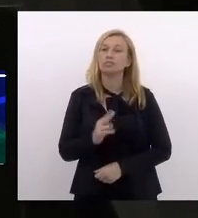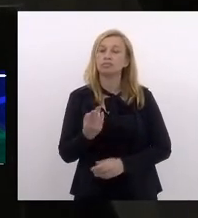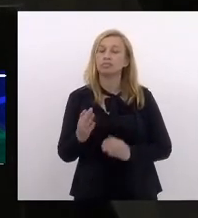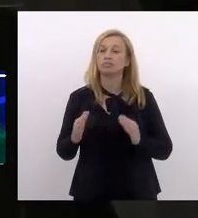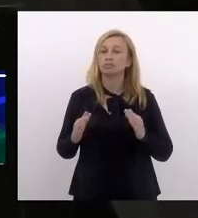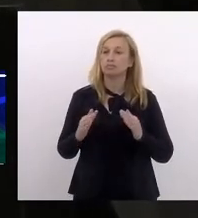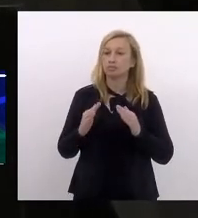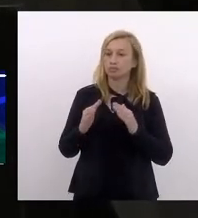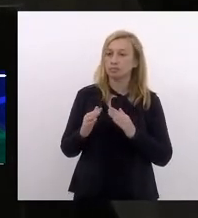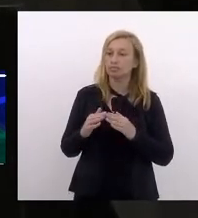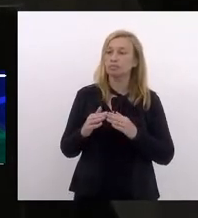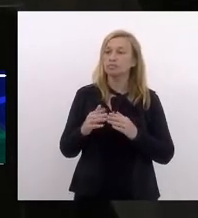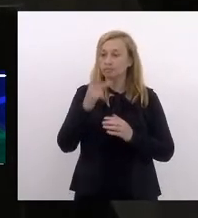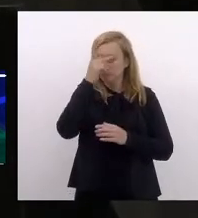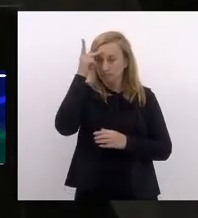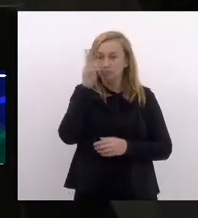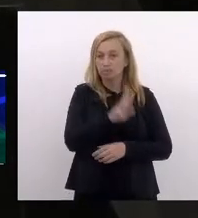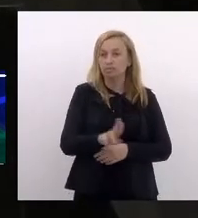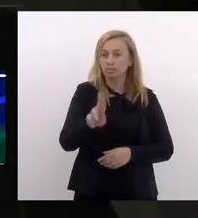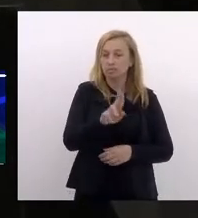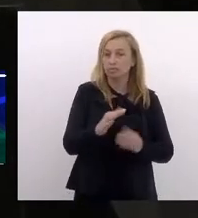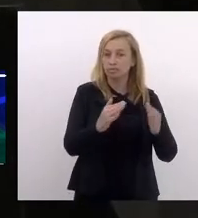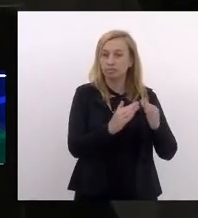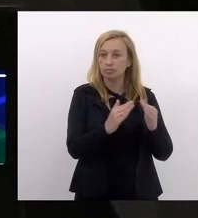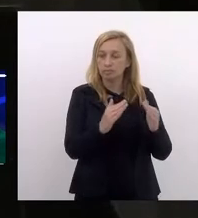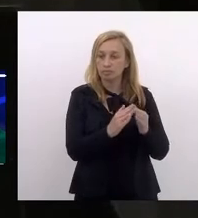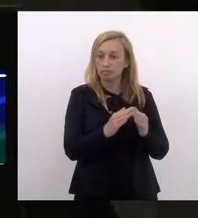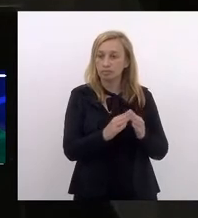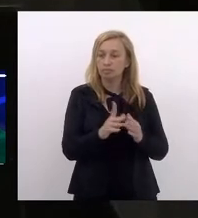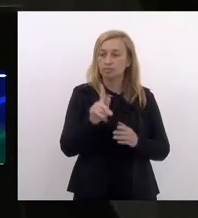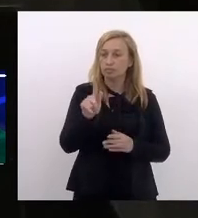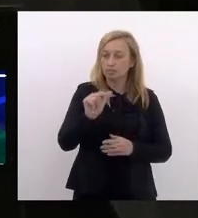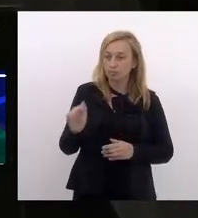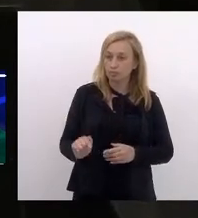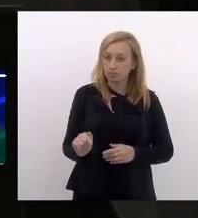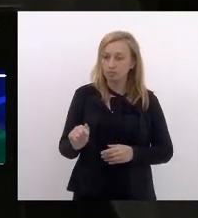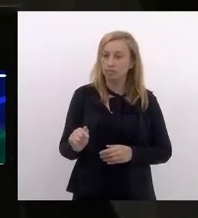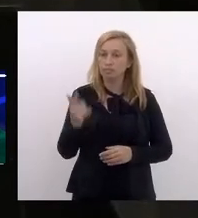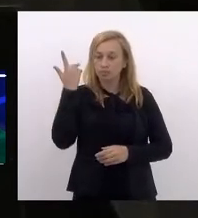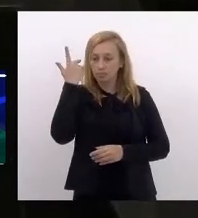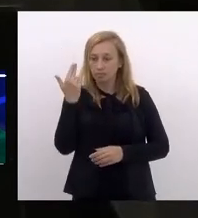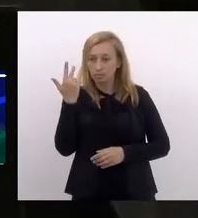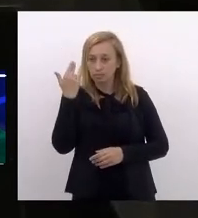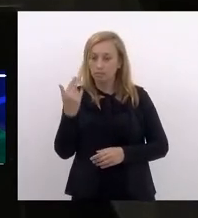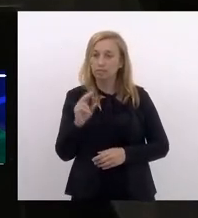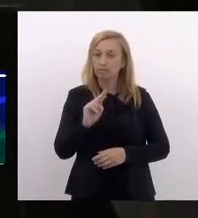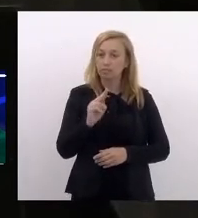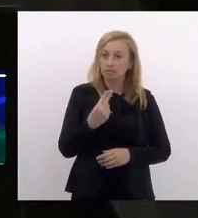que usa o gás encanado, seja a indústria produtiva que usa o gás natural.